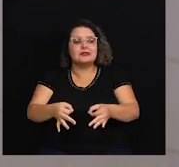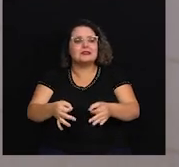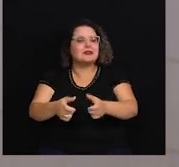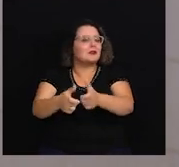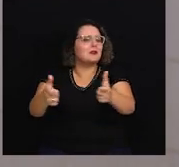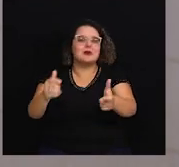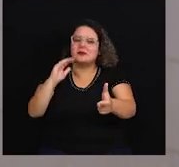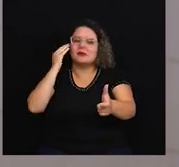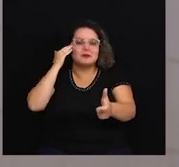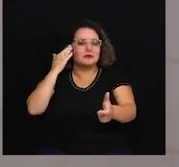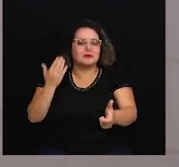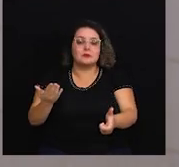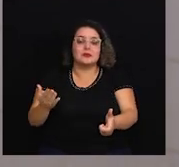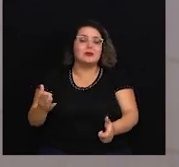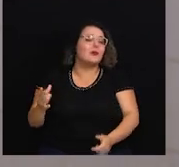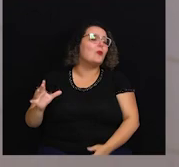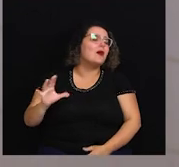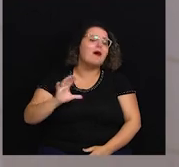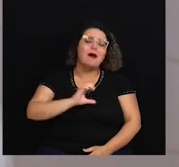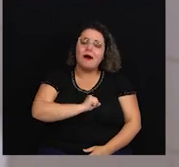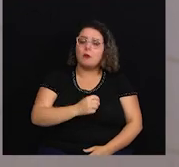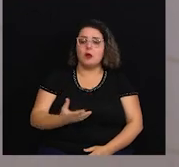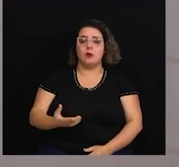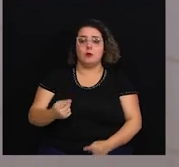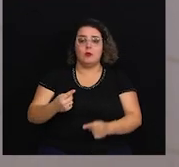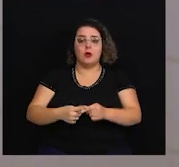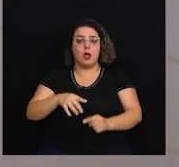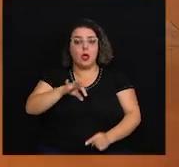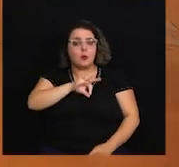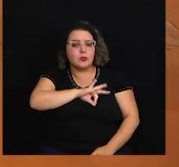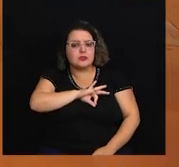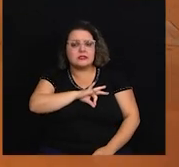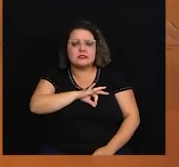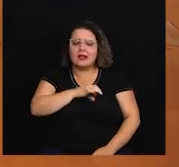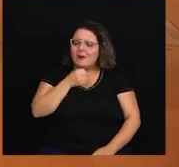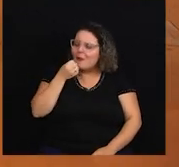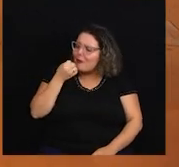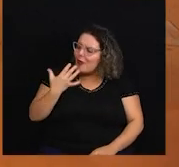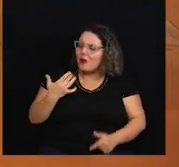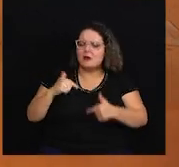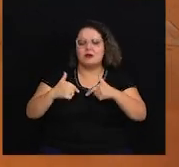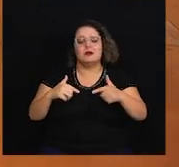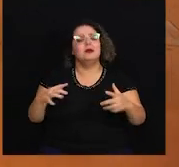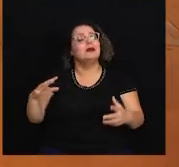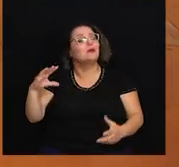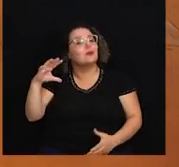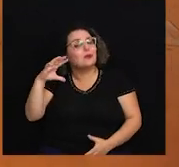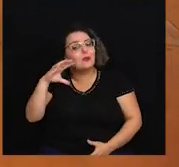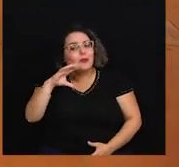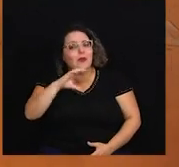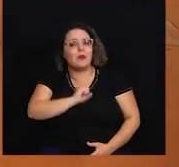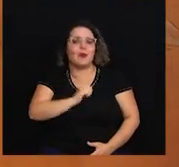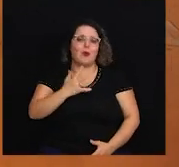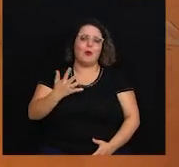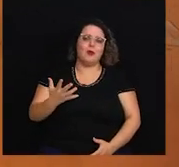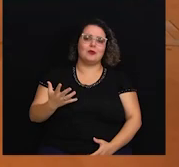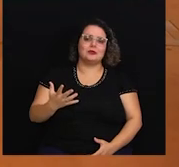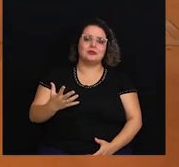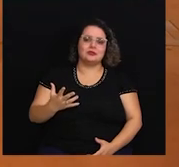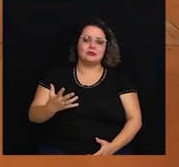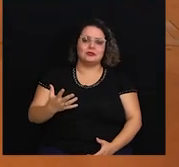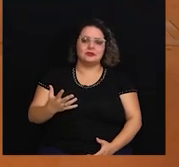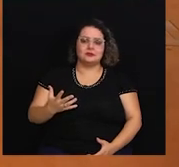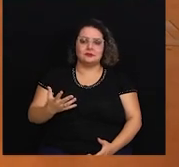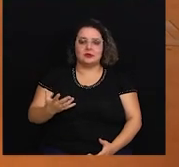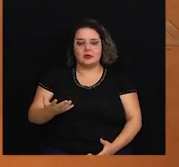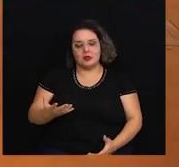tá mas eu amo porque a polícia muito gostoso trabalhar eu gosto de receber notícia